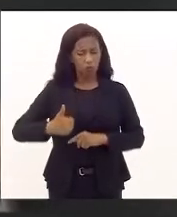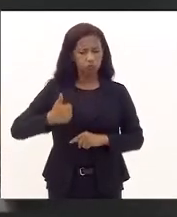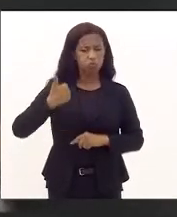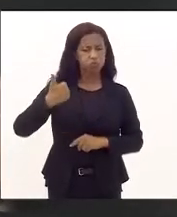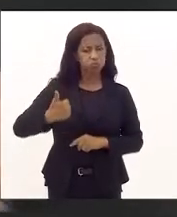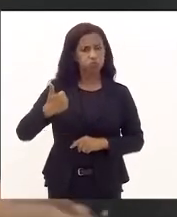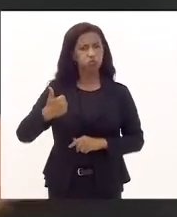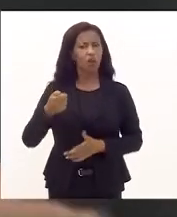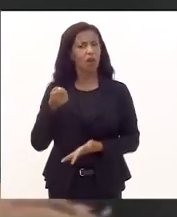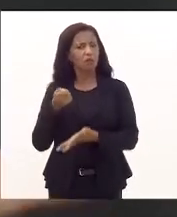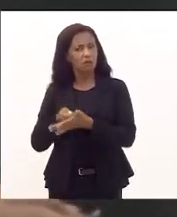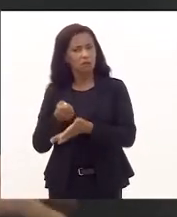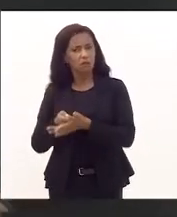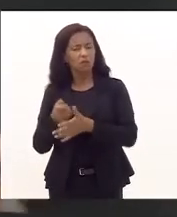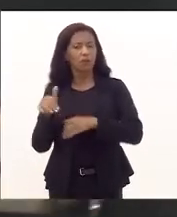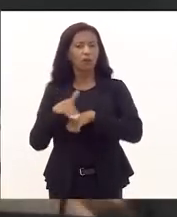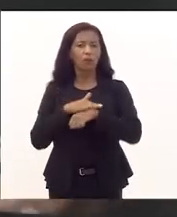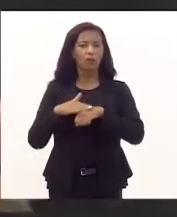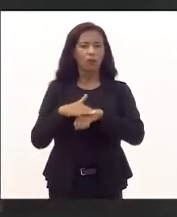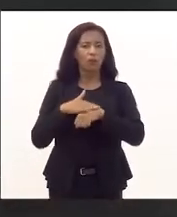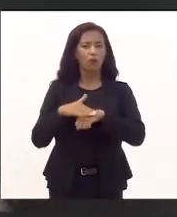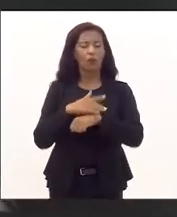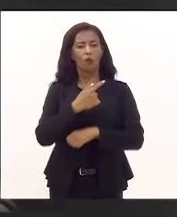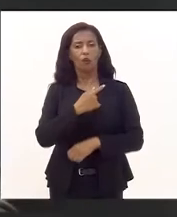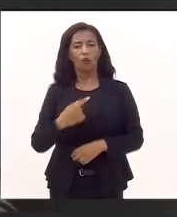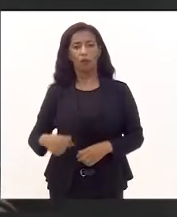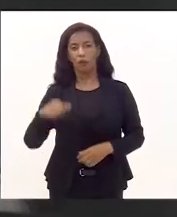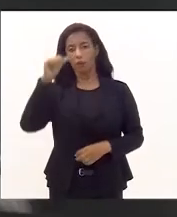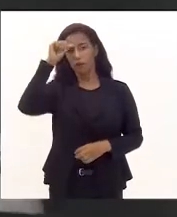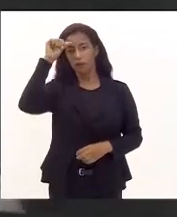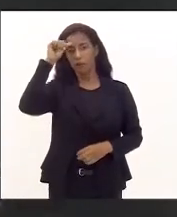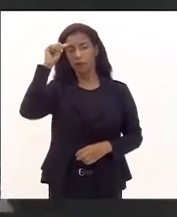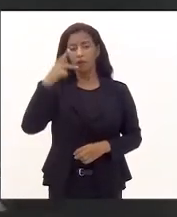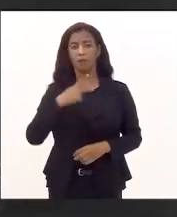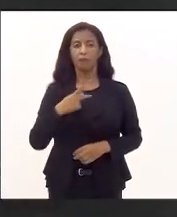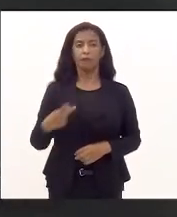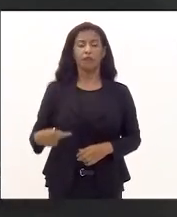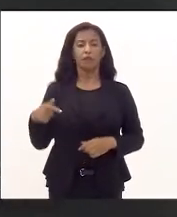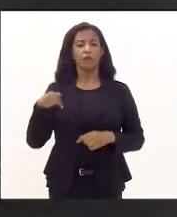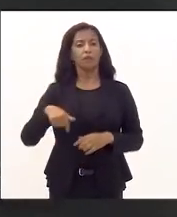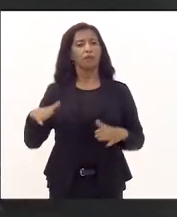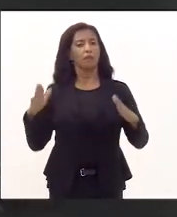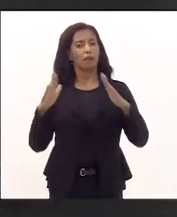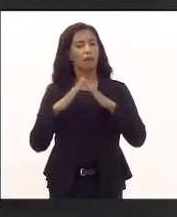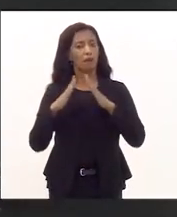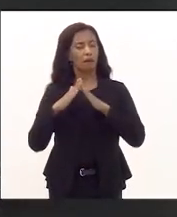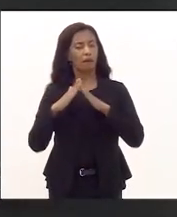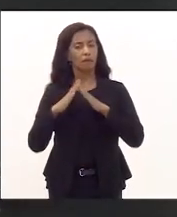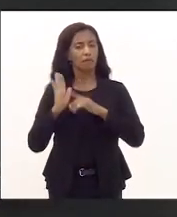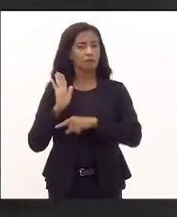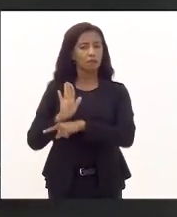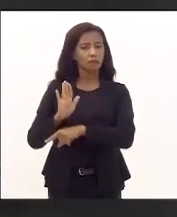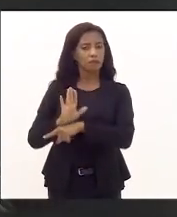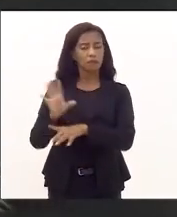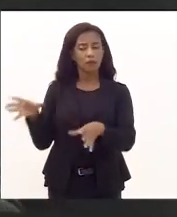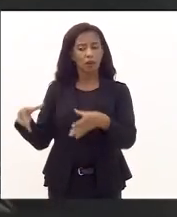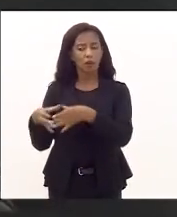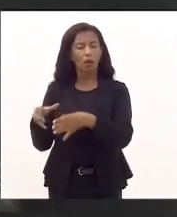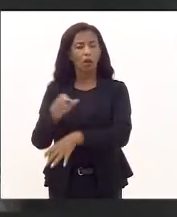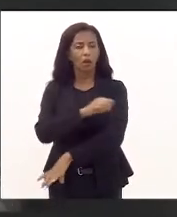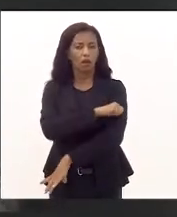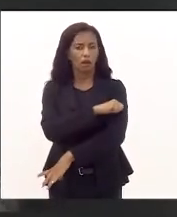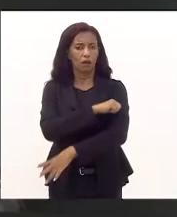para a gente tentar conversar com o governador Cláudio Castro, com o presidente da casa, para tentar ajudar esses